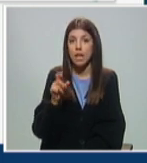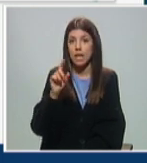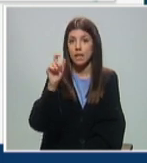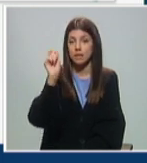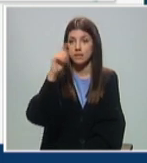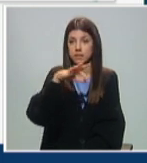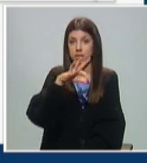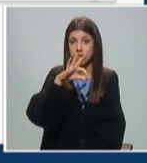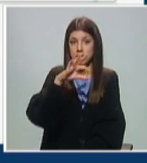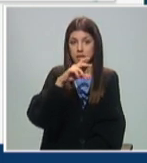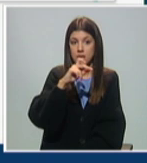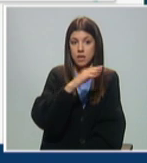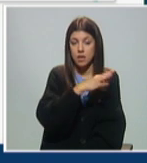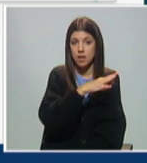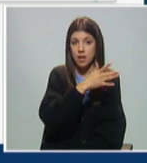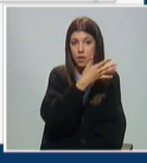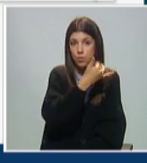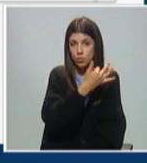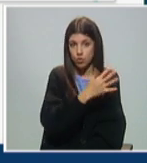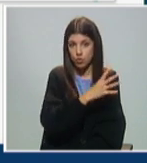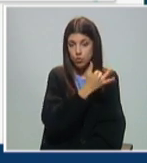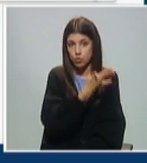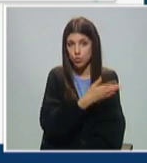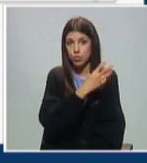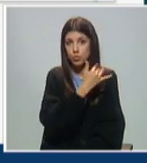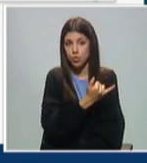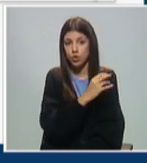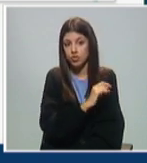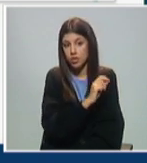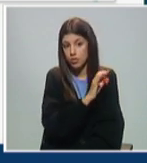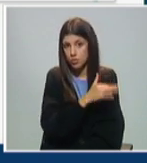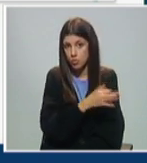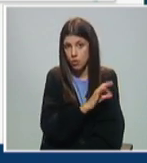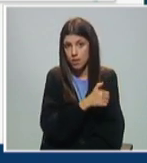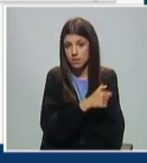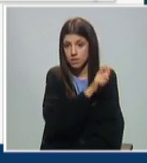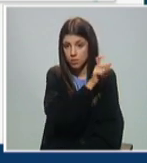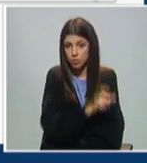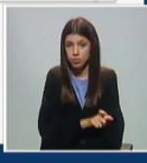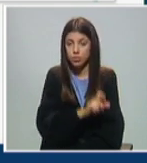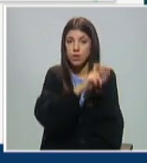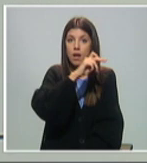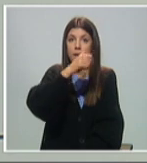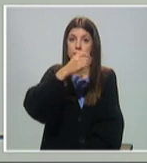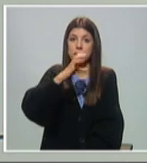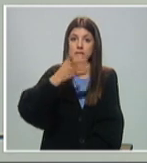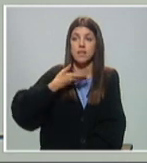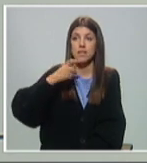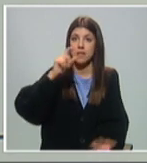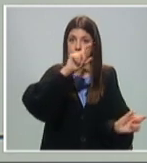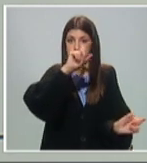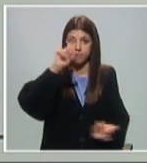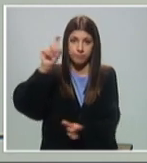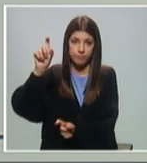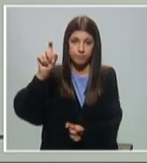e pelo número da linha. Isto porque é muito mais fácil perceber e fazer cálculos automatizando-os